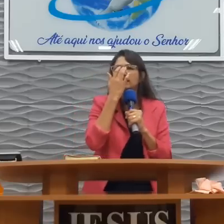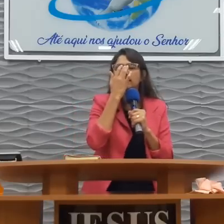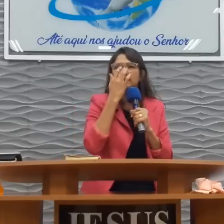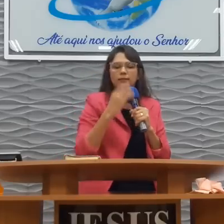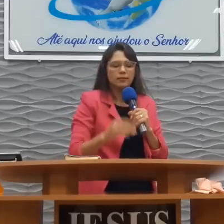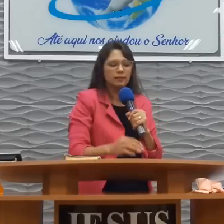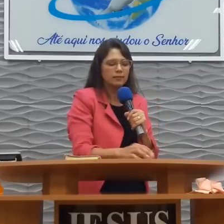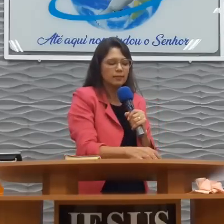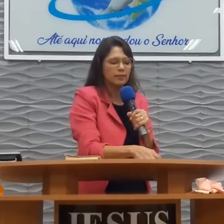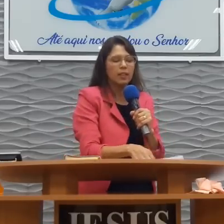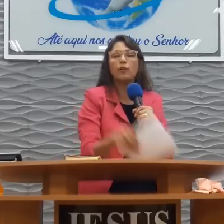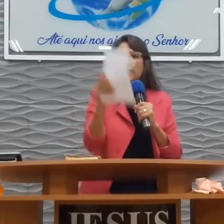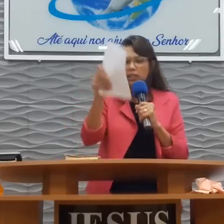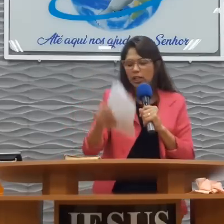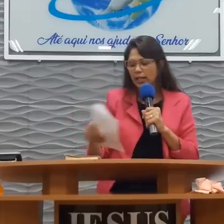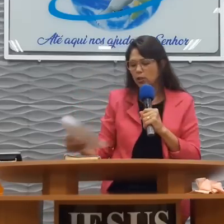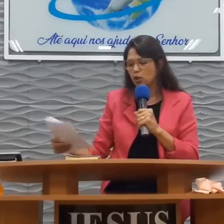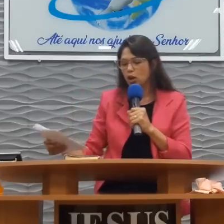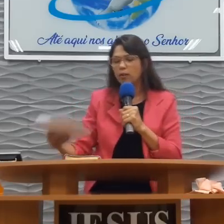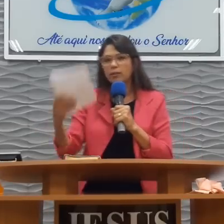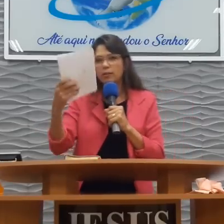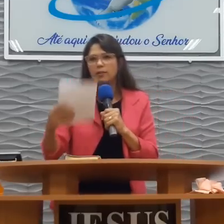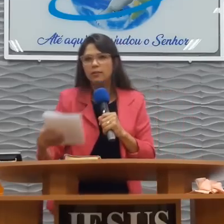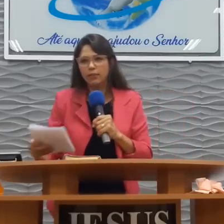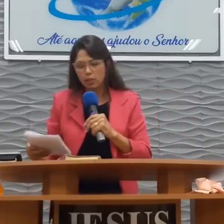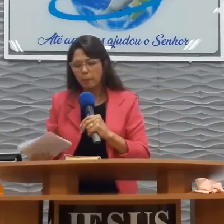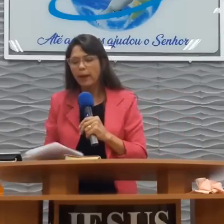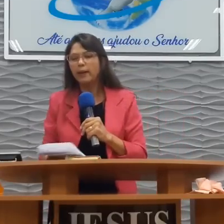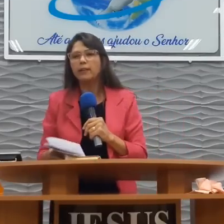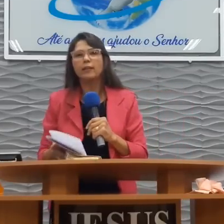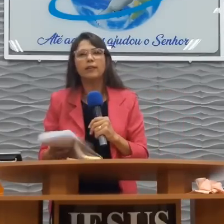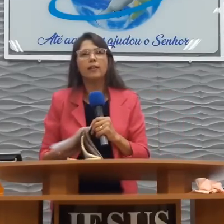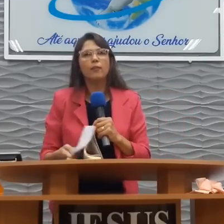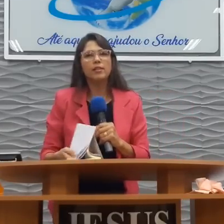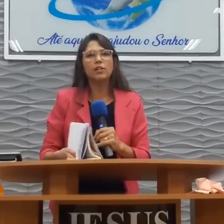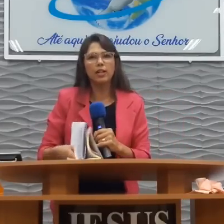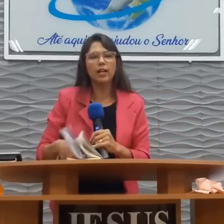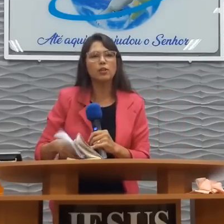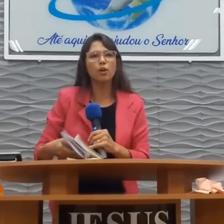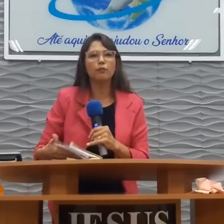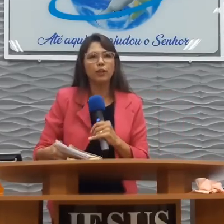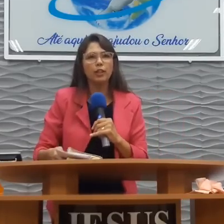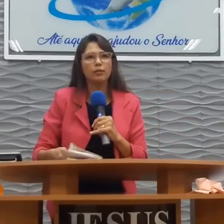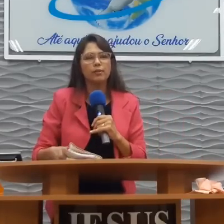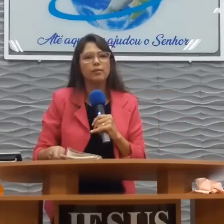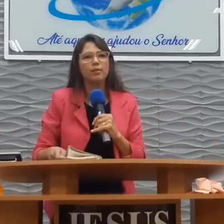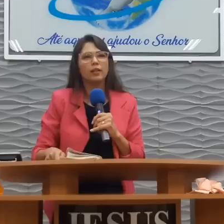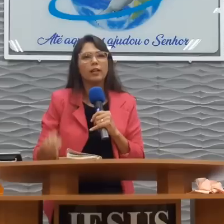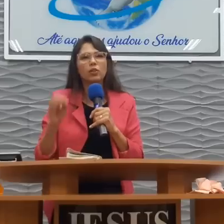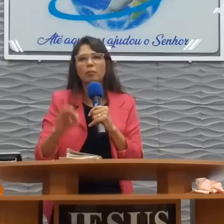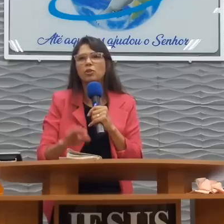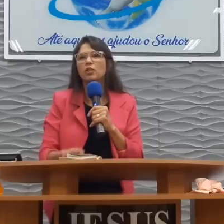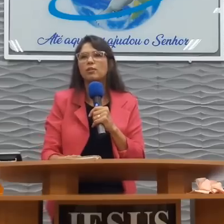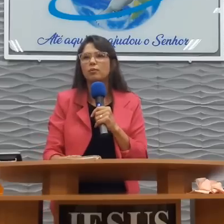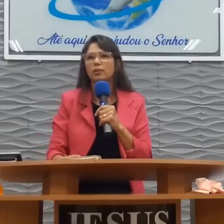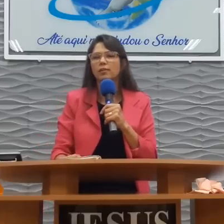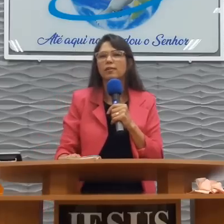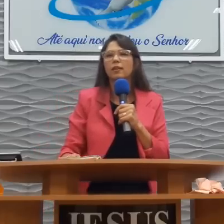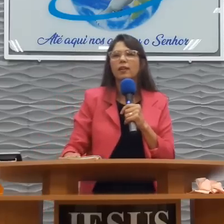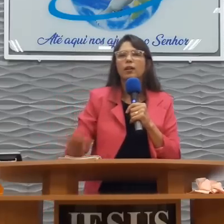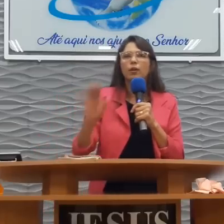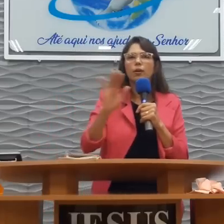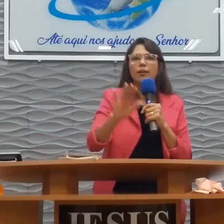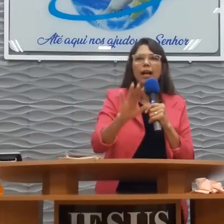Aleluia. E você que já casou, fique de pé. Você que já casou, filhos, em nome de